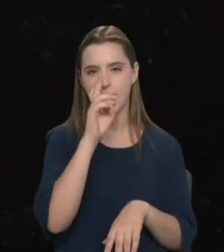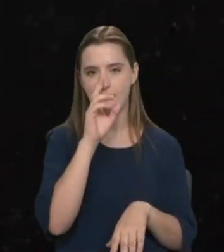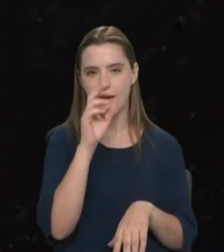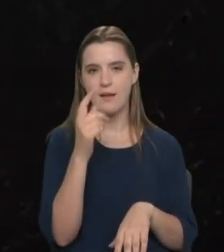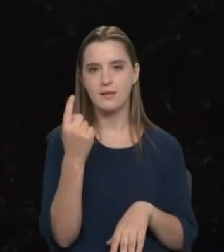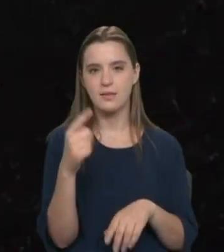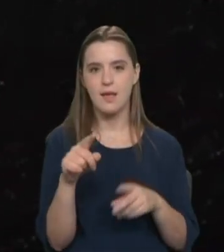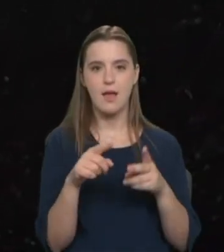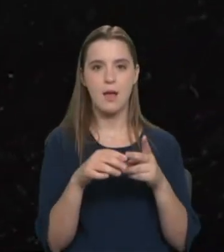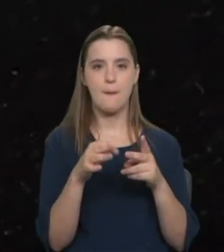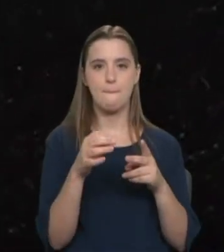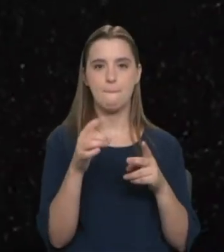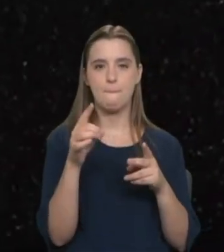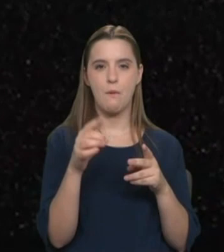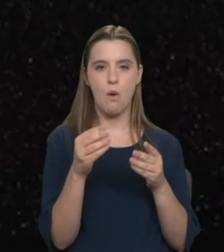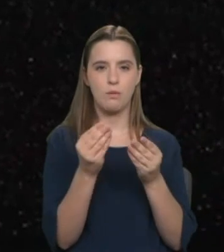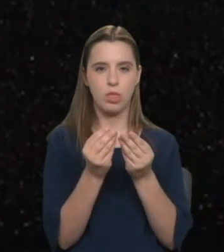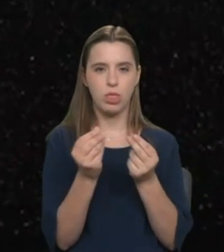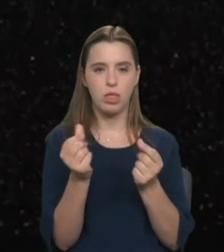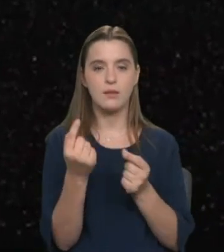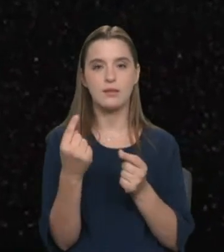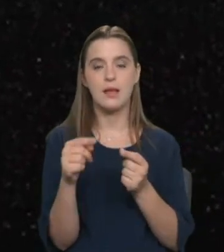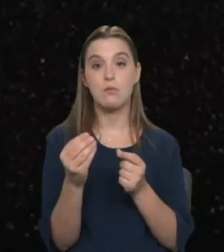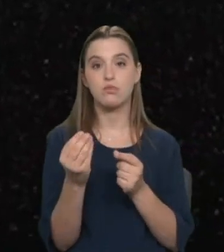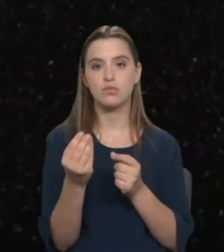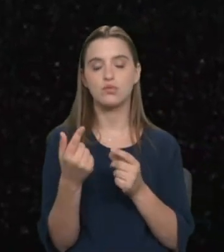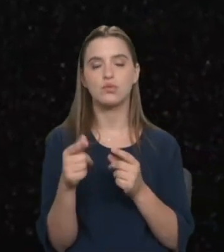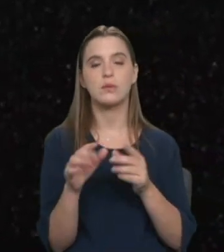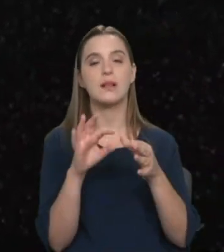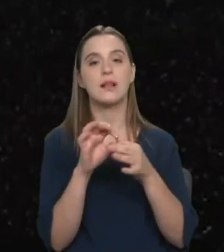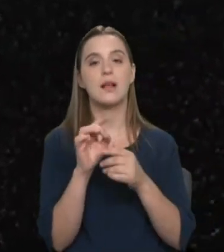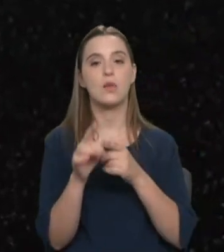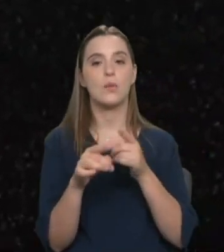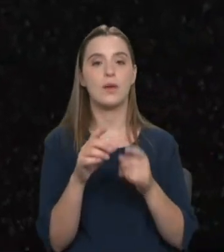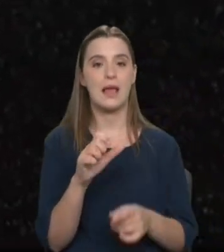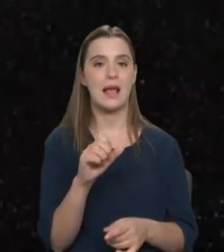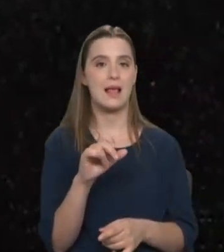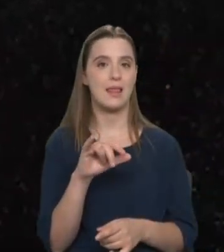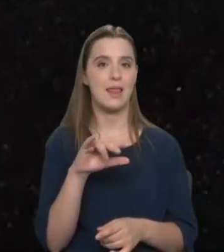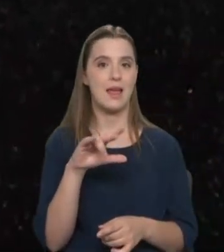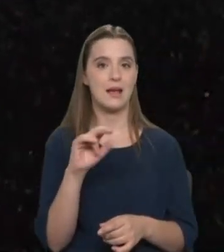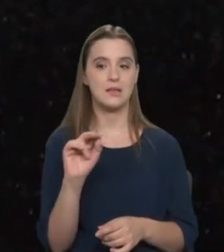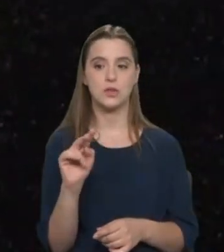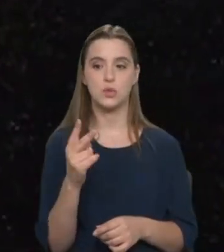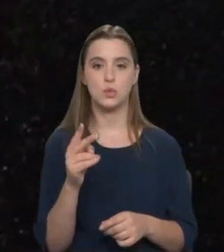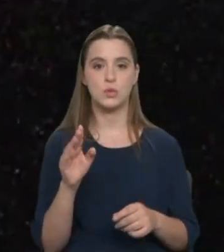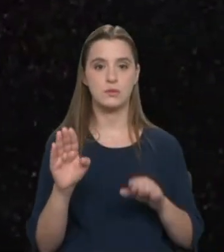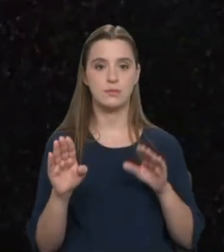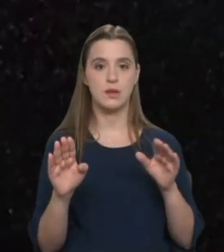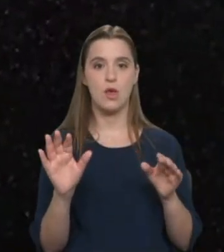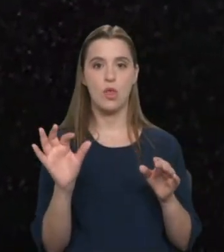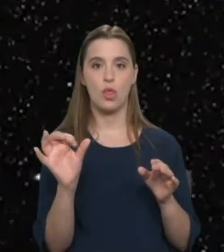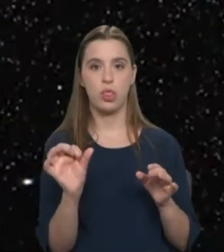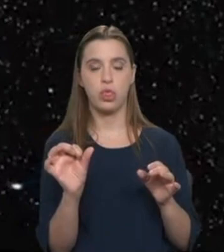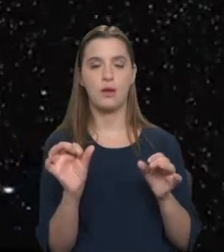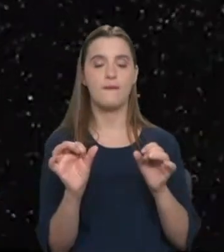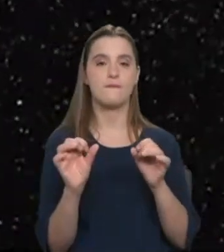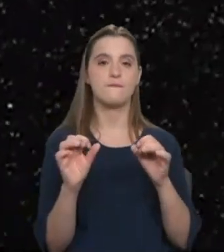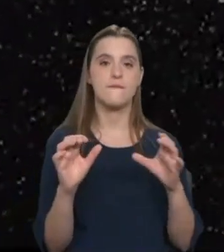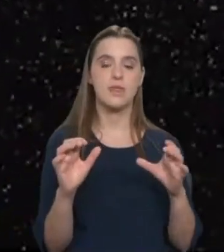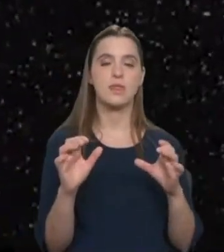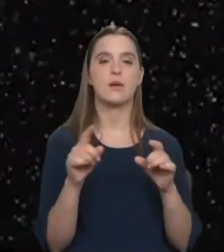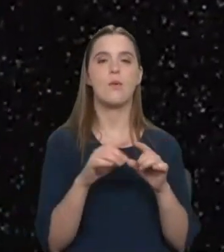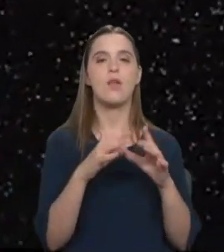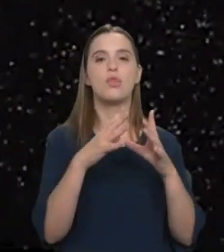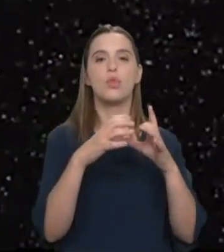que vem destes dois pontos, destas duas galáxias satélites que orbitam a nossa galáxia, a pequena e a grande nuvem de Magalhães. E, portanto,